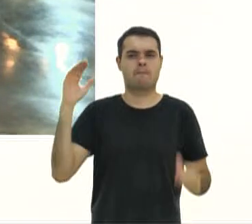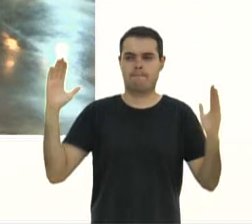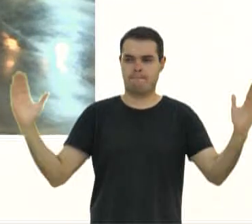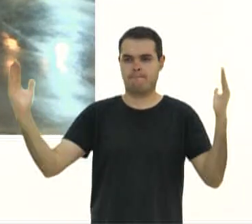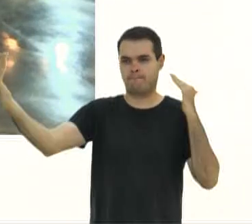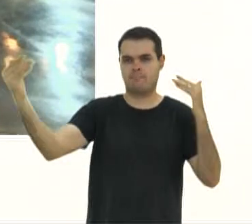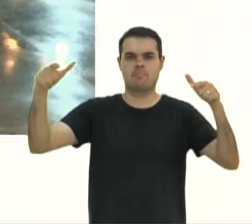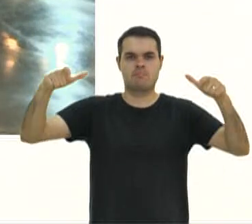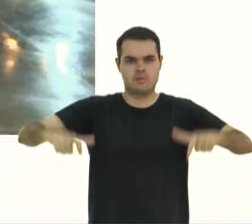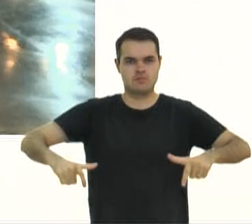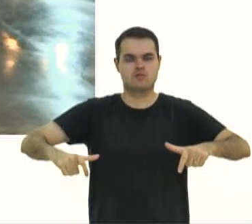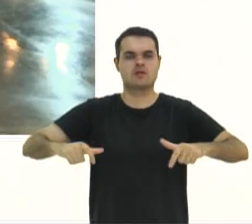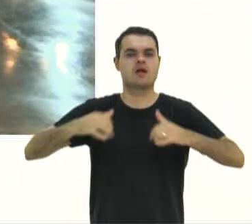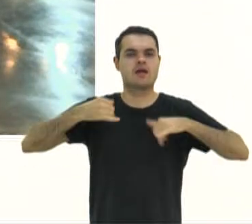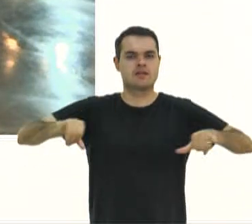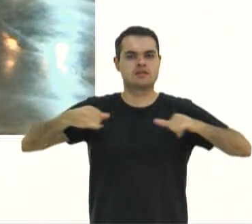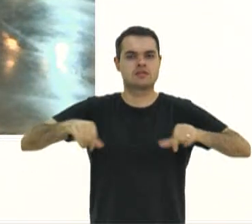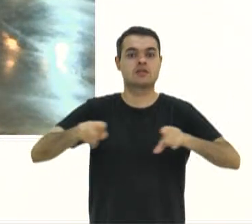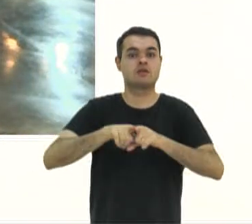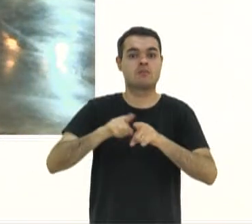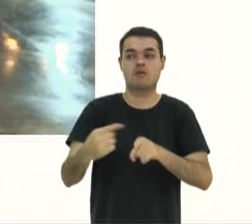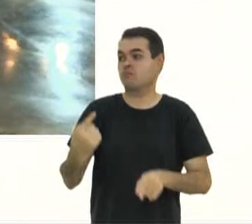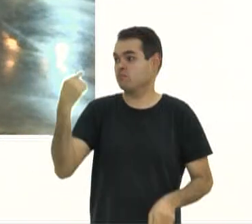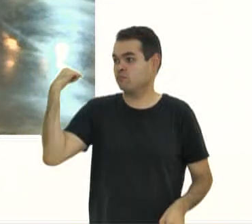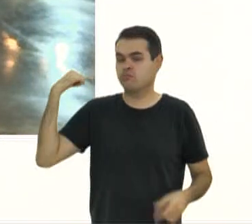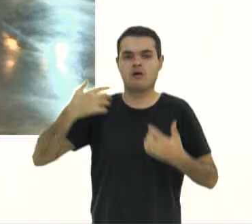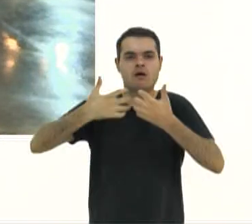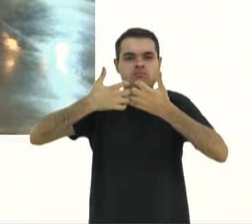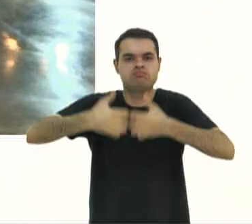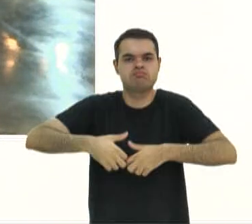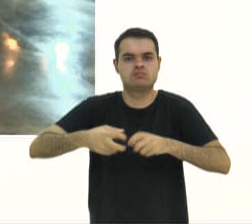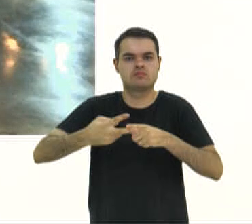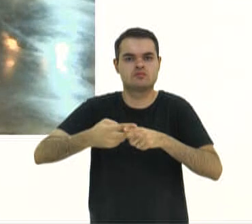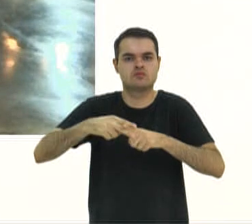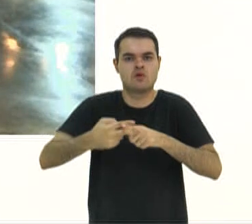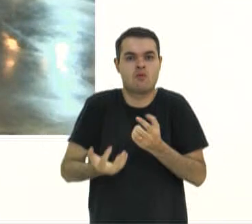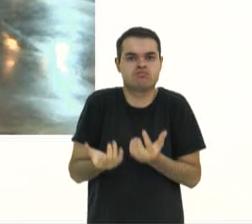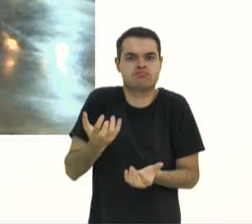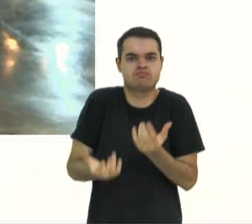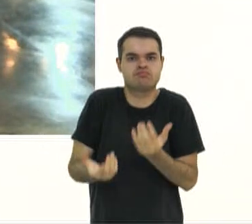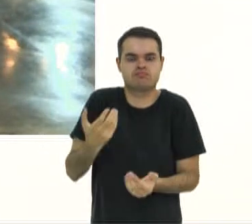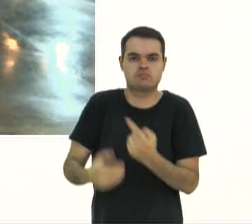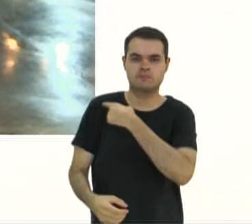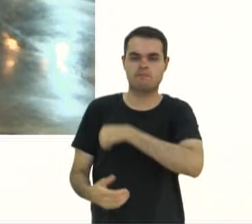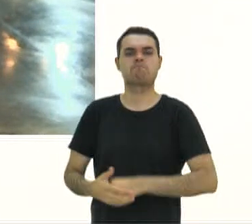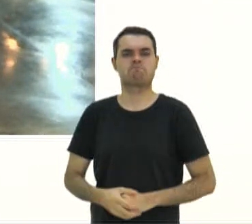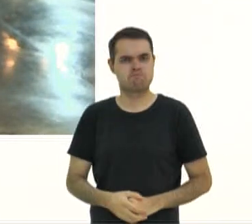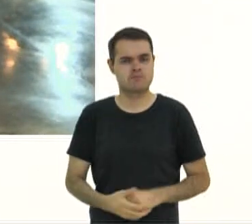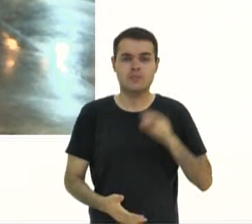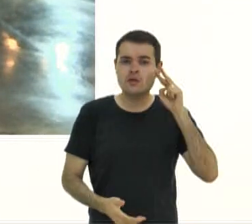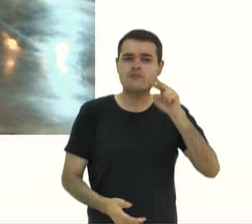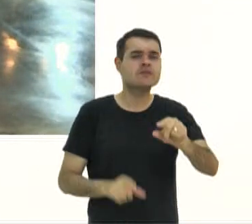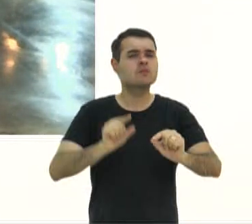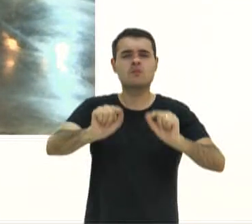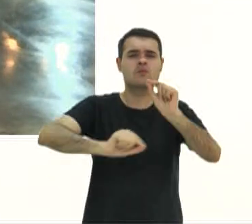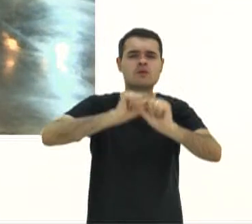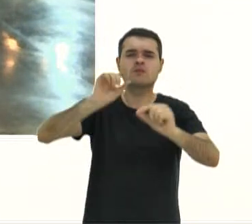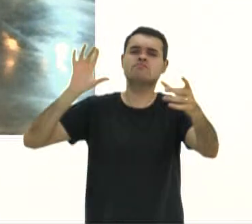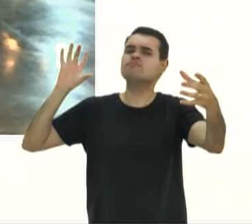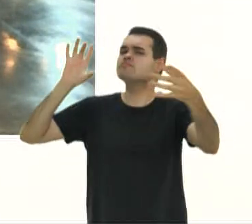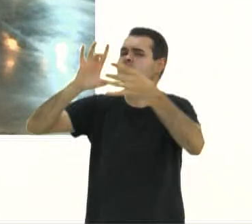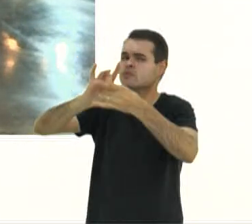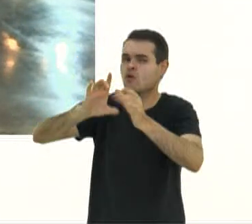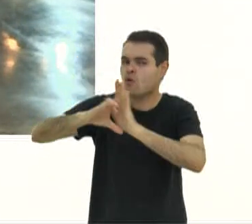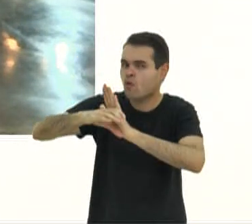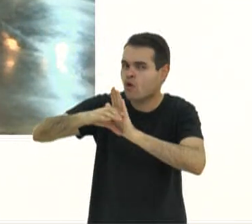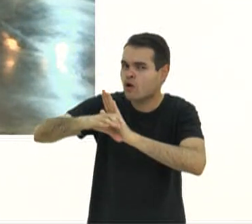gente está conseguindo desfrutar, e até ao fundo aqui, uma máquina a vapor, impressionante isso. E podemos até verificar a ideia, assim, desse